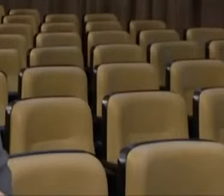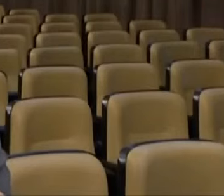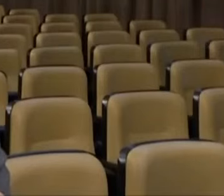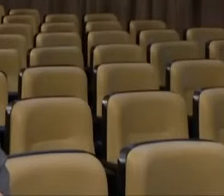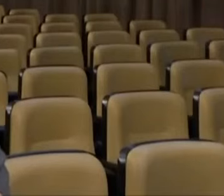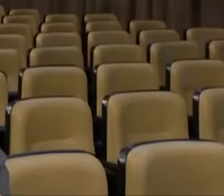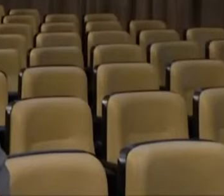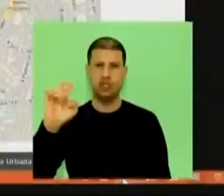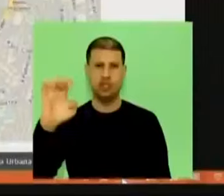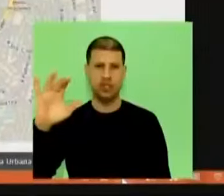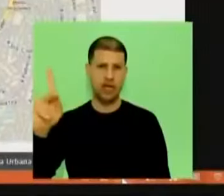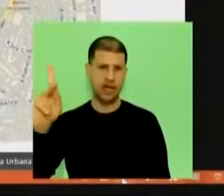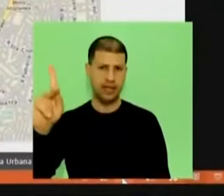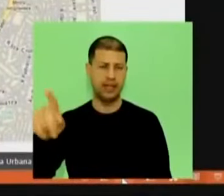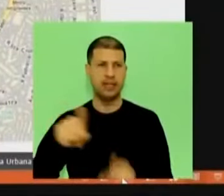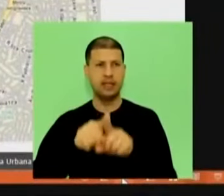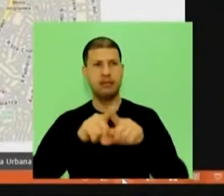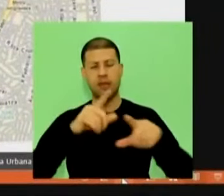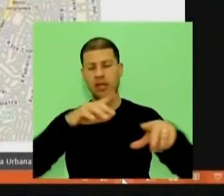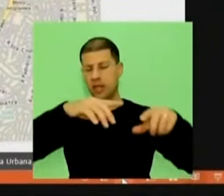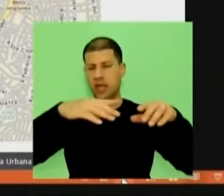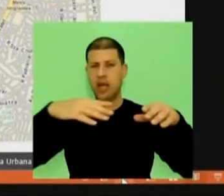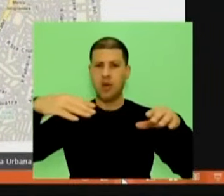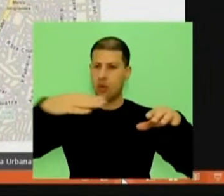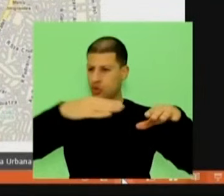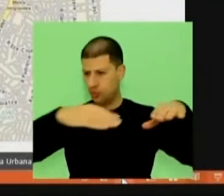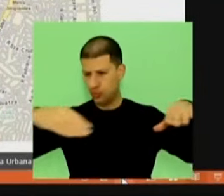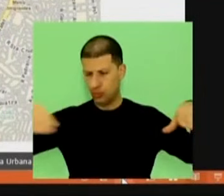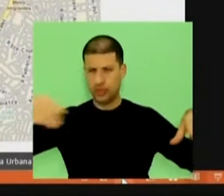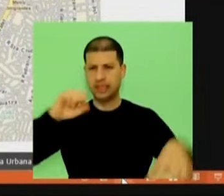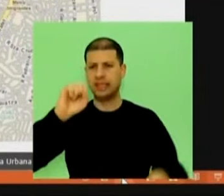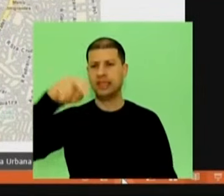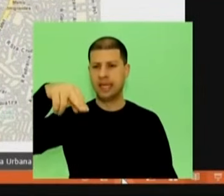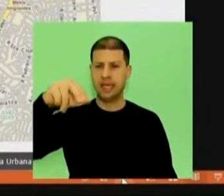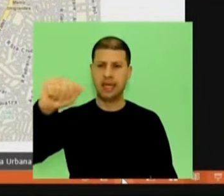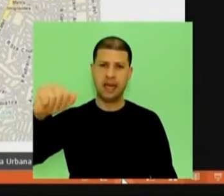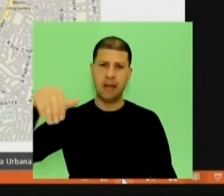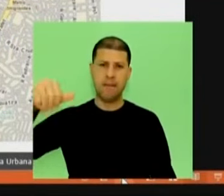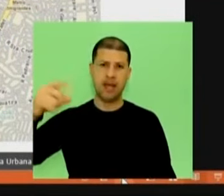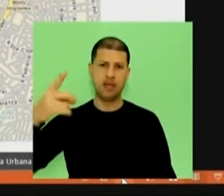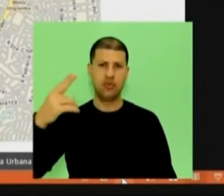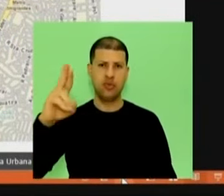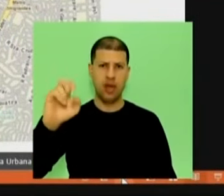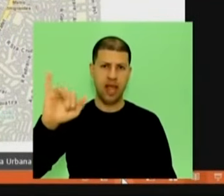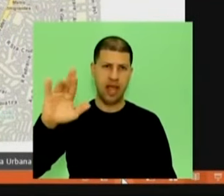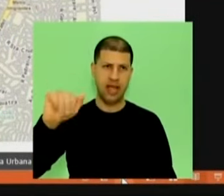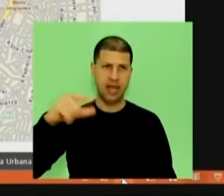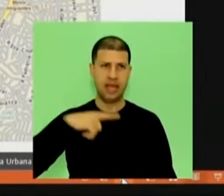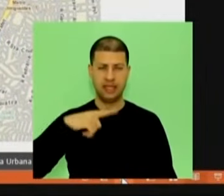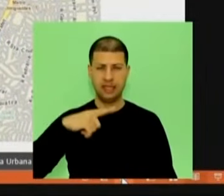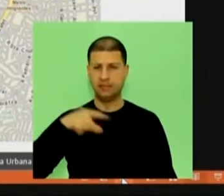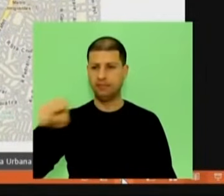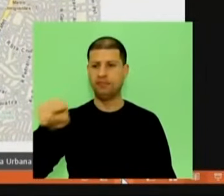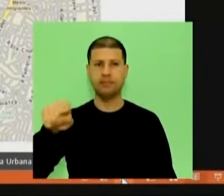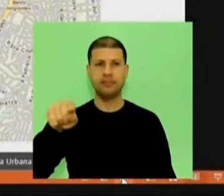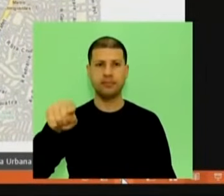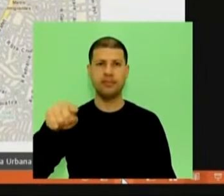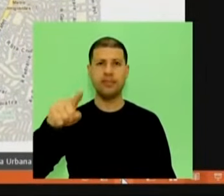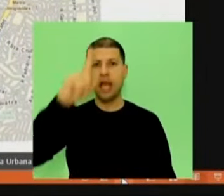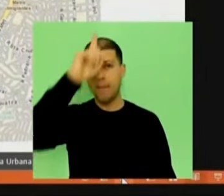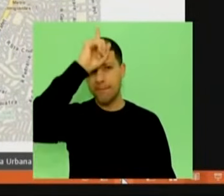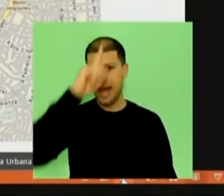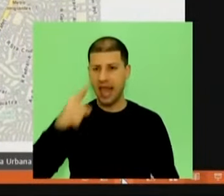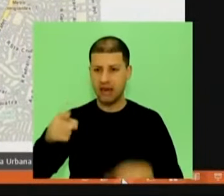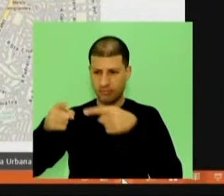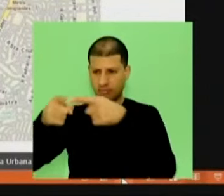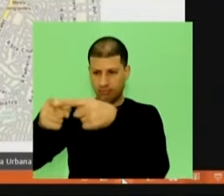solução financeira para a cidade. O Complexo Viário Sena Madureira se integra ao corredor viário sudoeste-sudeste já